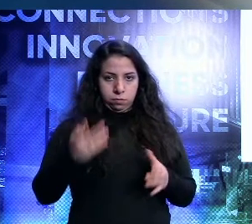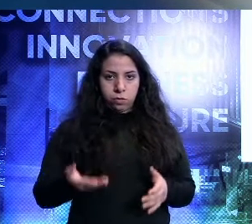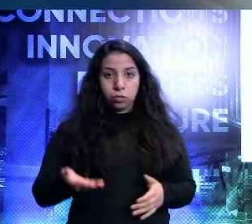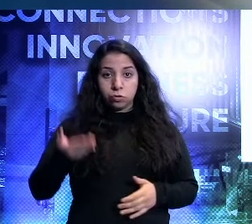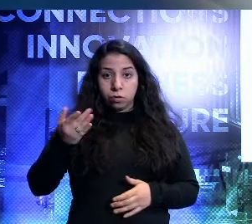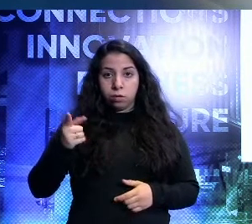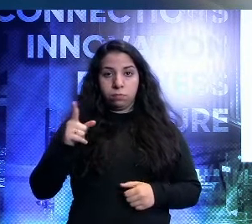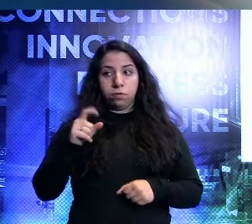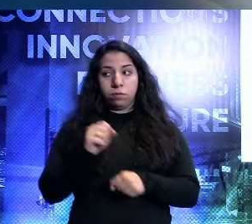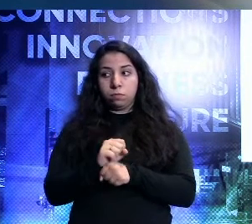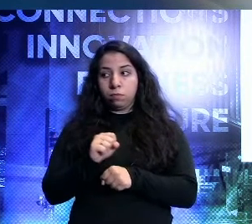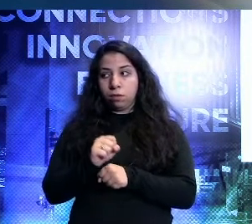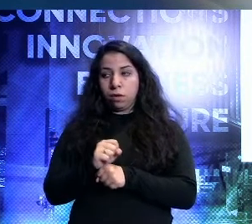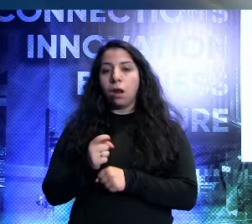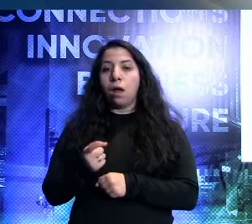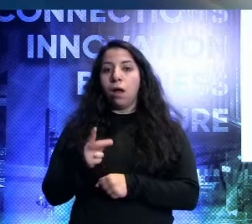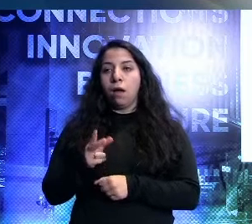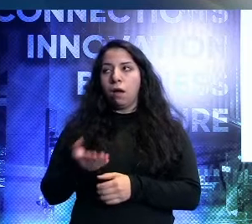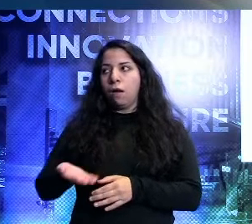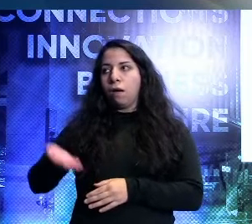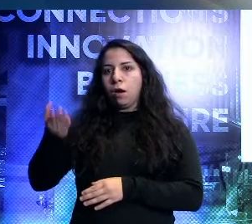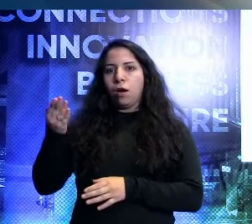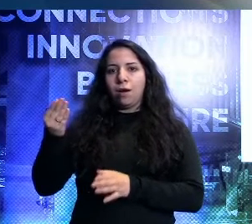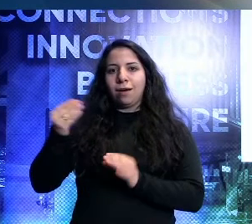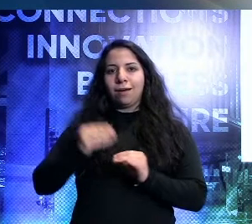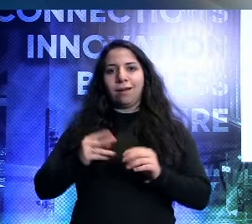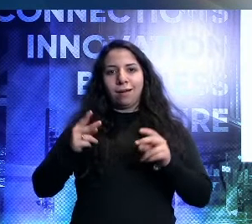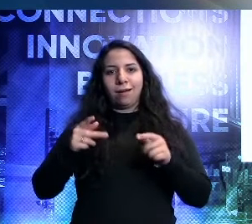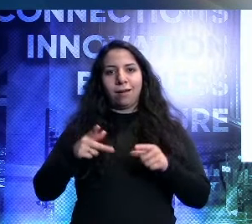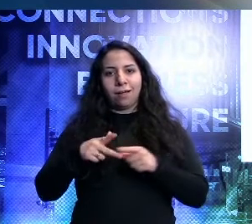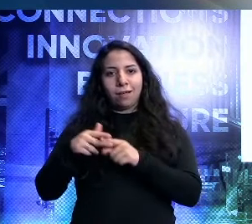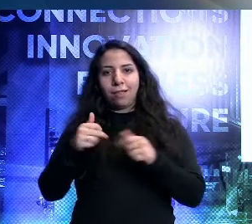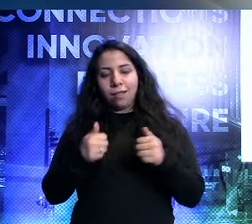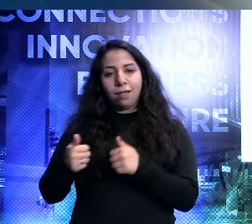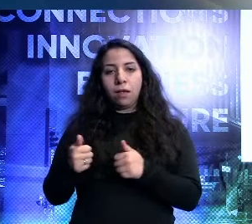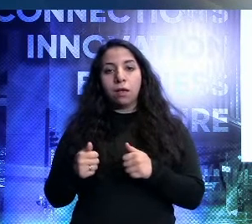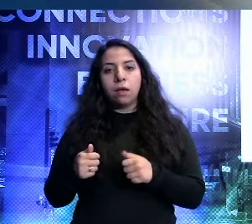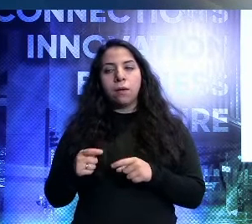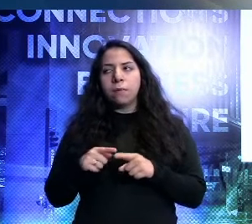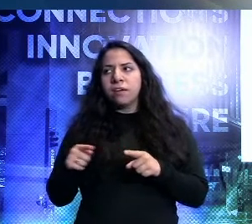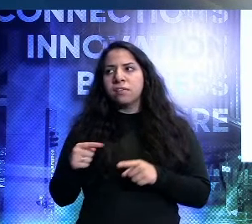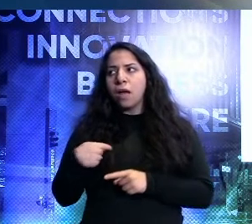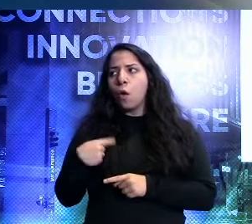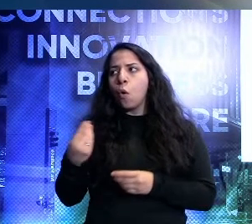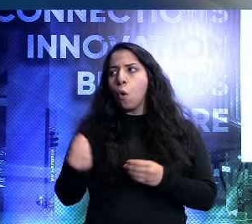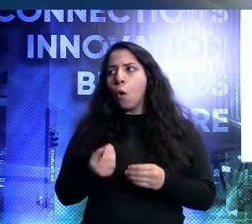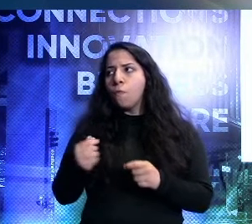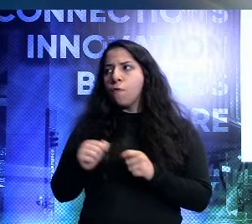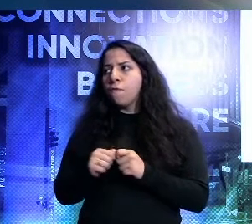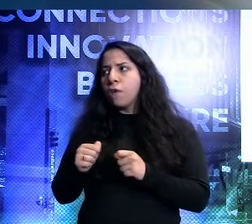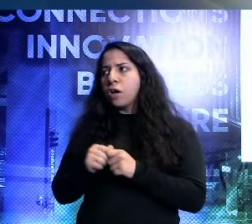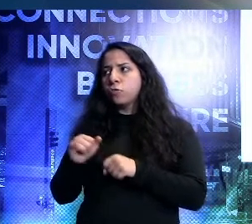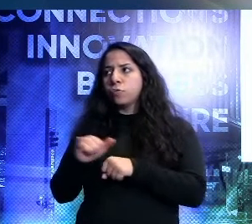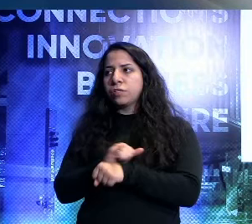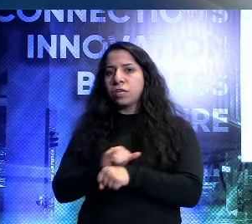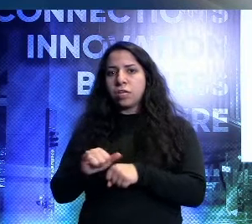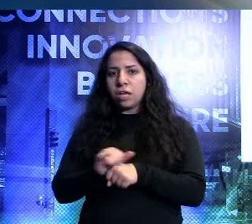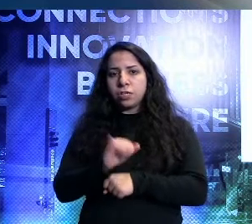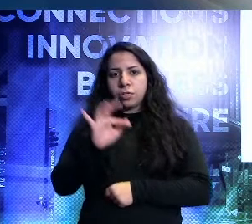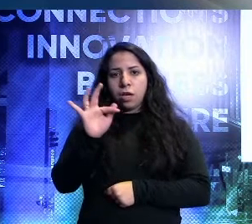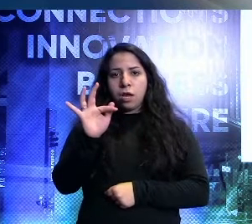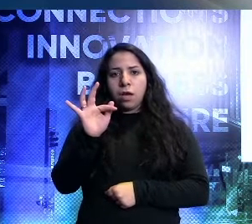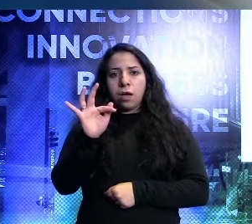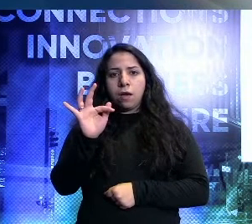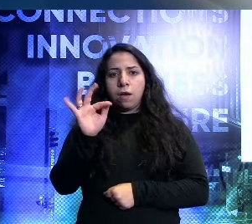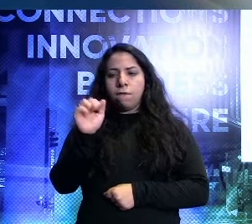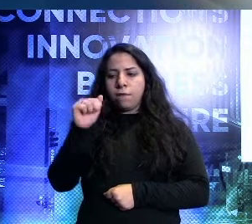entender? Mas, pô, eu preciso projetar, até alguém comentou essa dúvida, eu estava passando a ouvir. Como que eu faço uma estratégia de fan-out na minha aplicação? Pô,